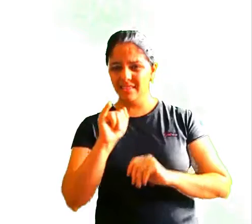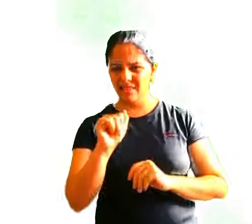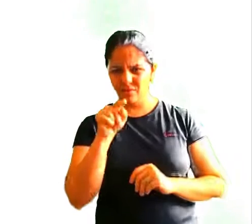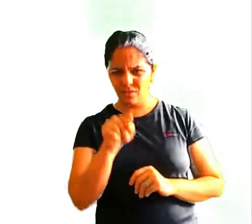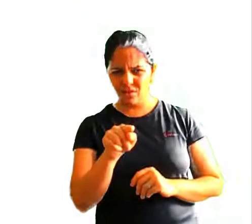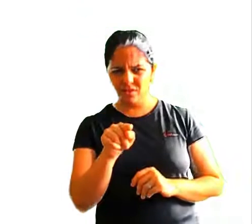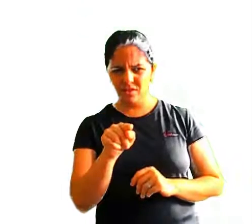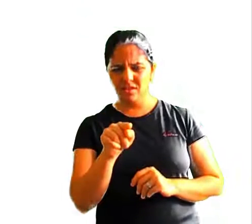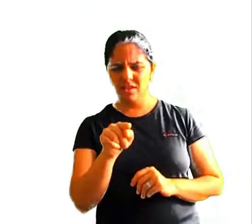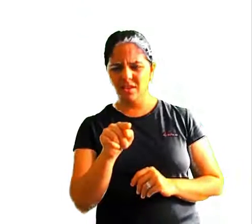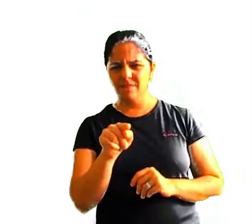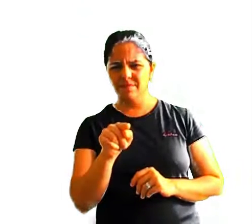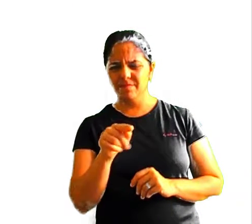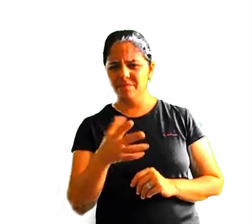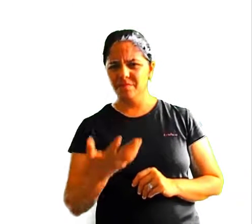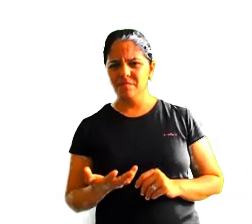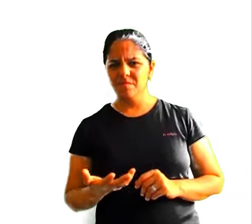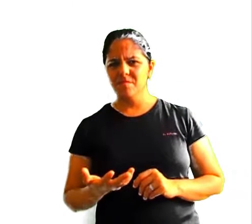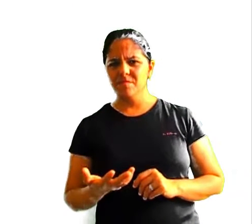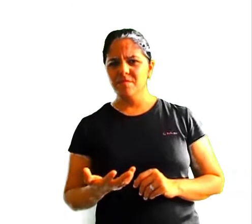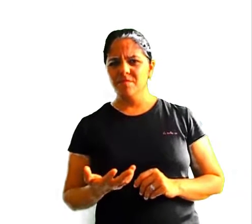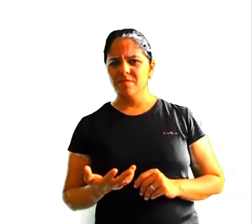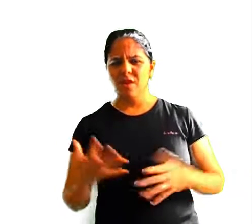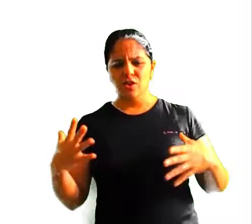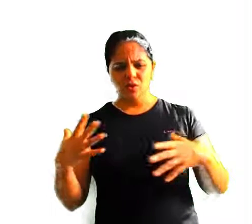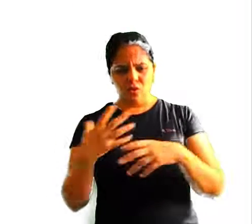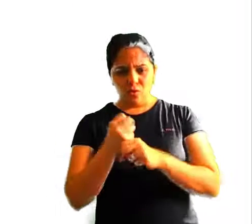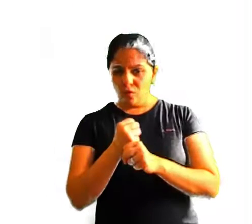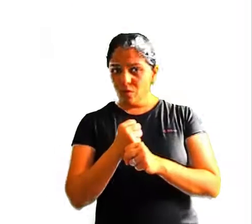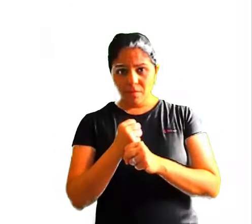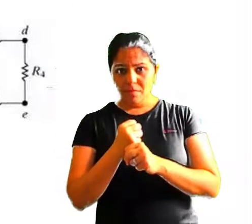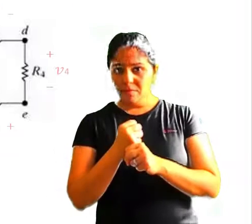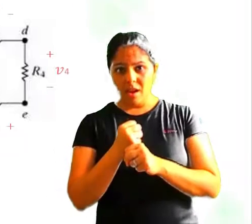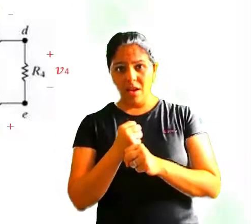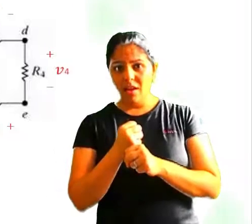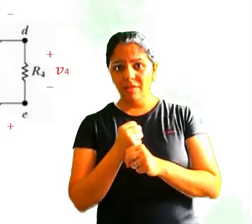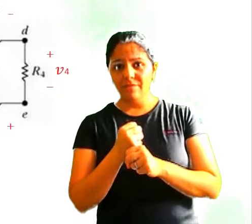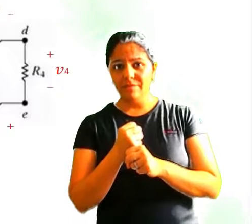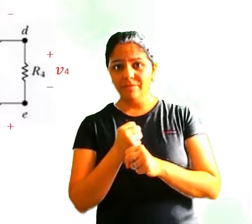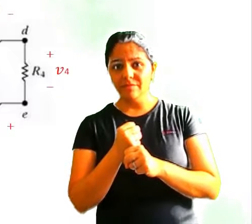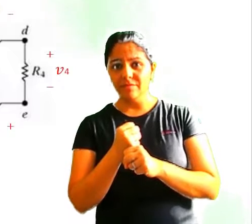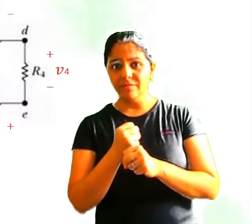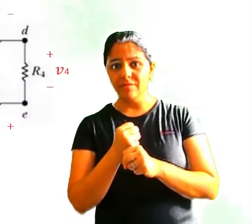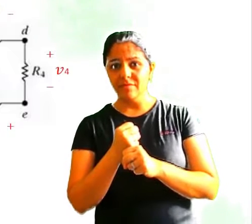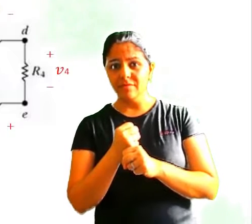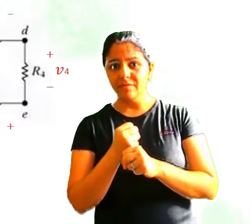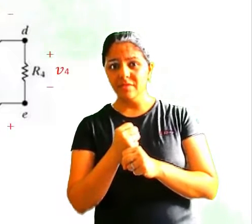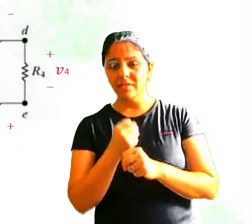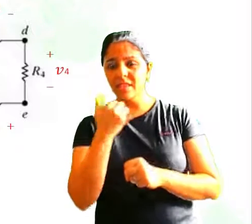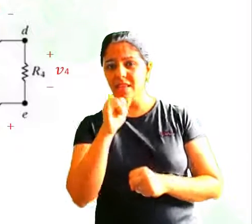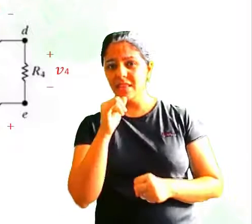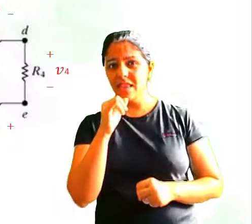corrente percorre a resistência. E existe uma lei, né? Que se você